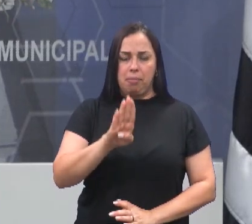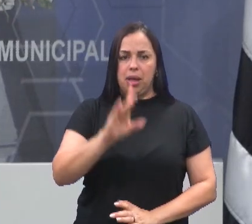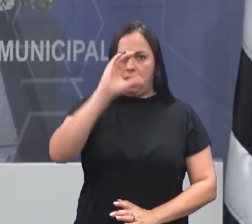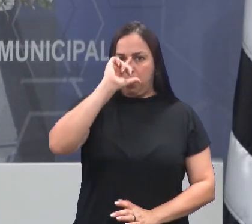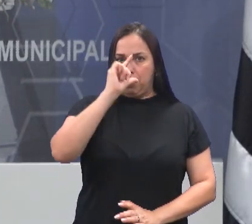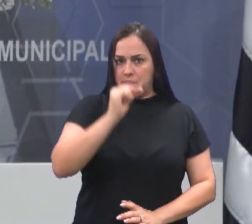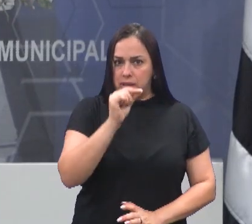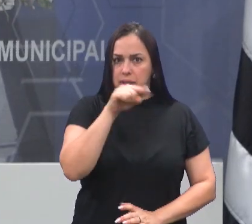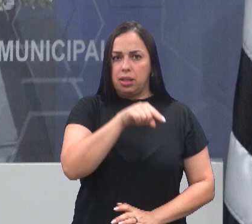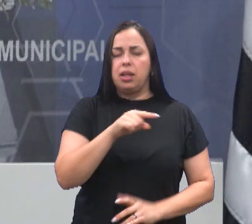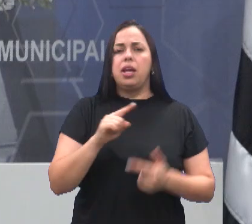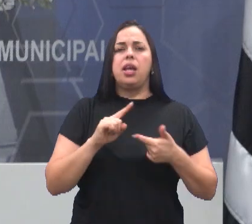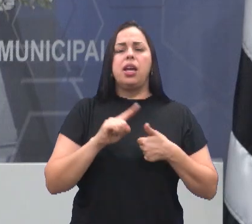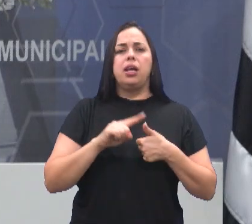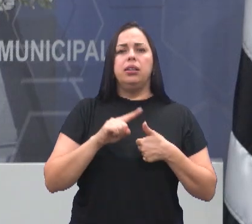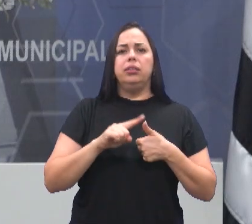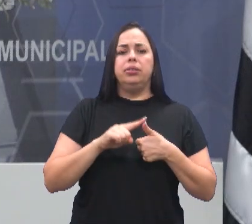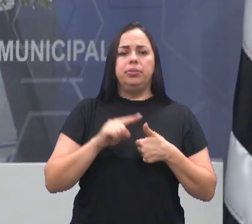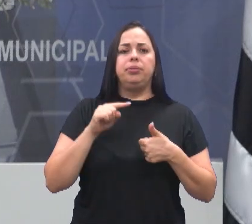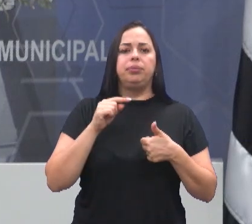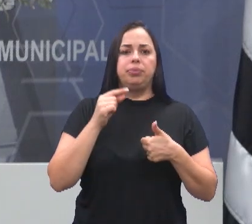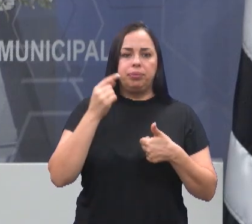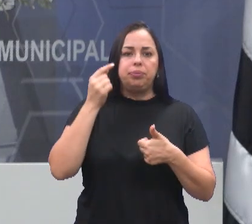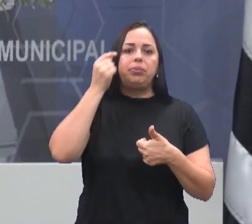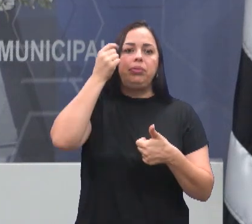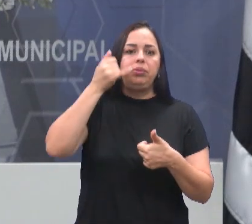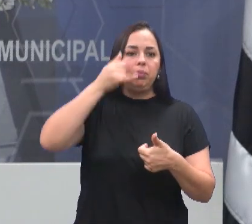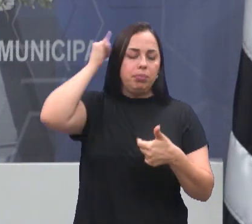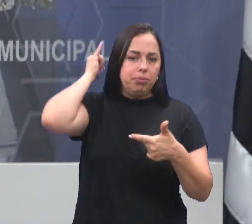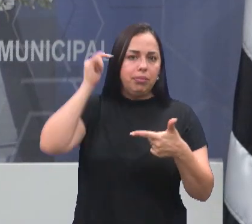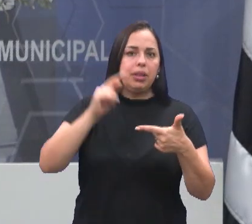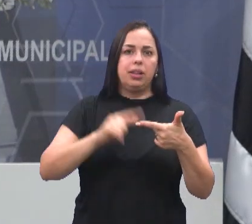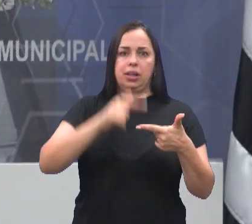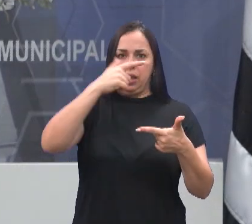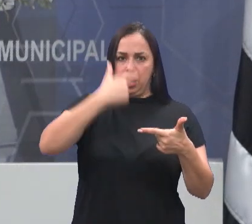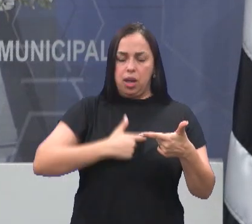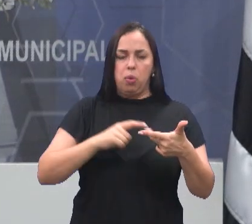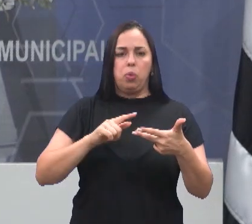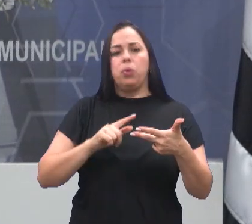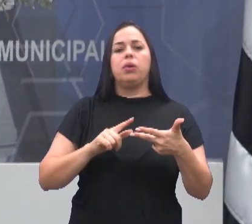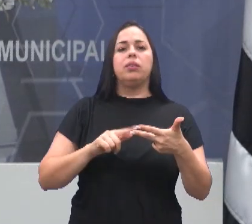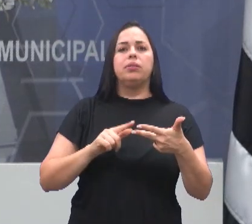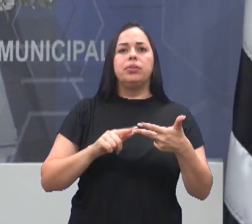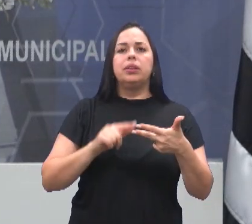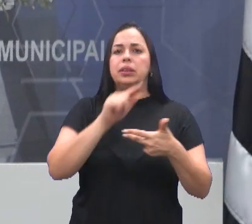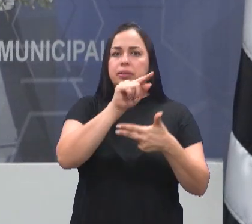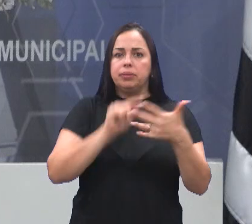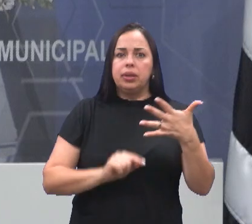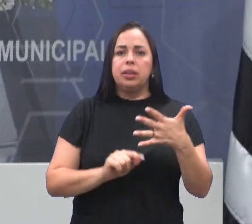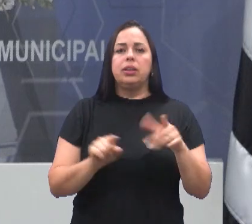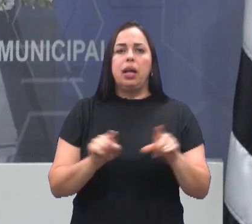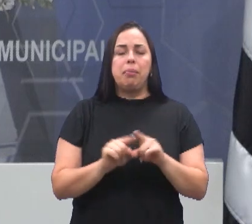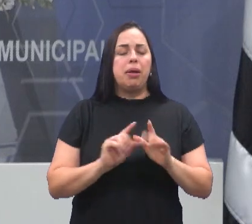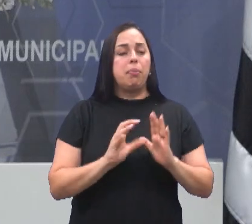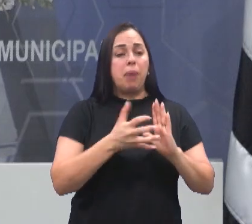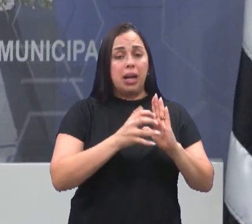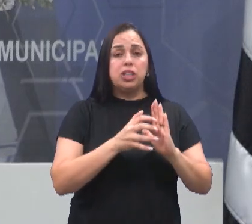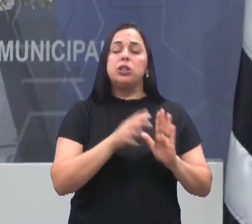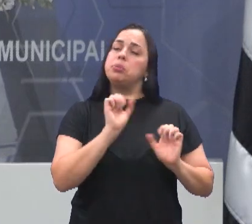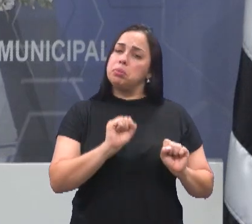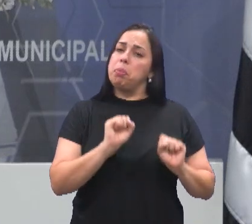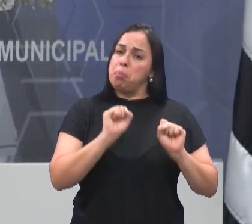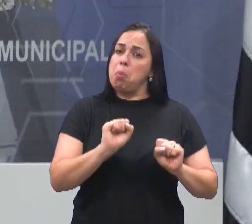vereador Sidney Campos, e aqui eu peço para todos os pares também, que hoje fazem parte da situação,